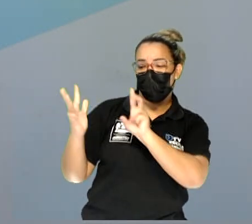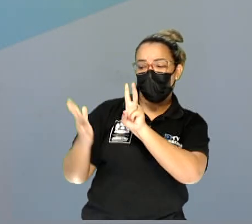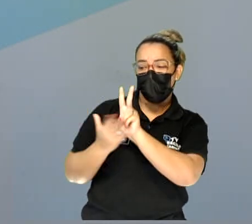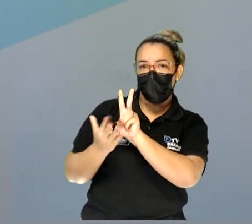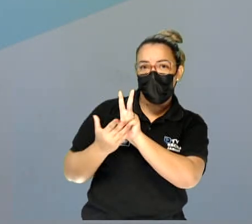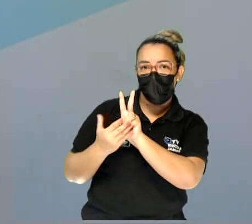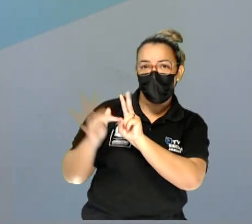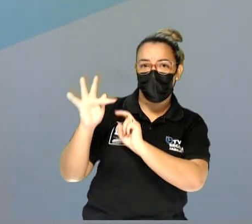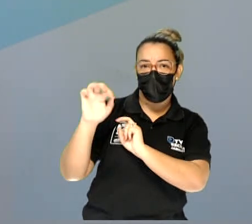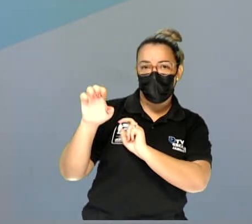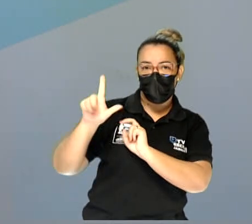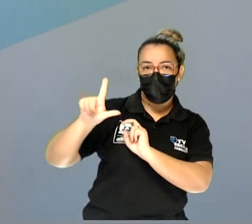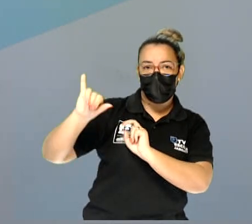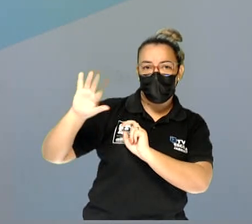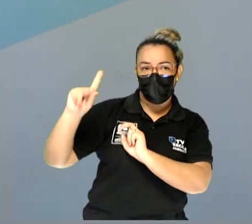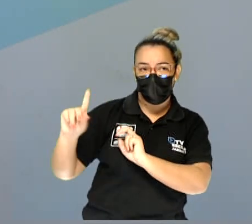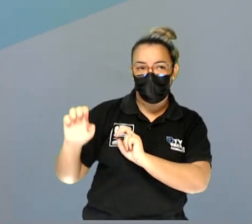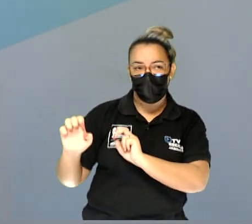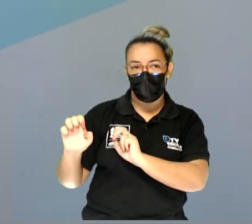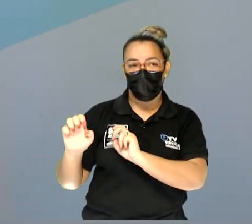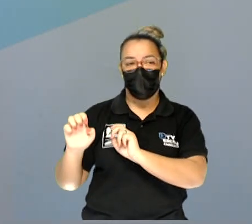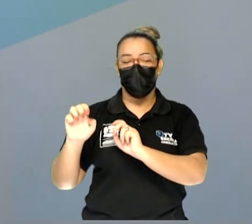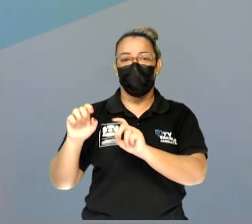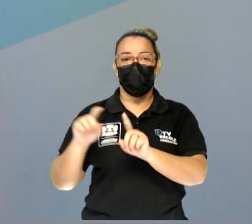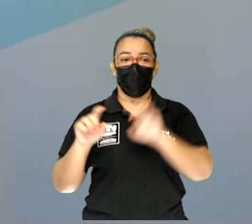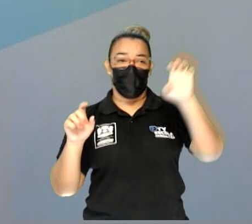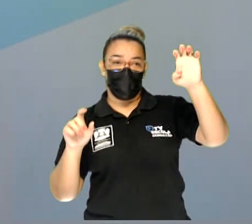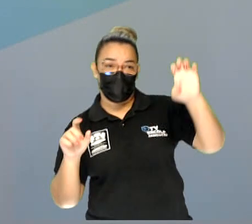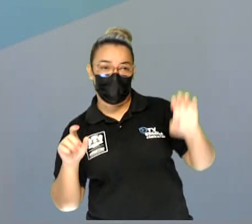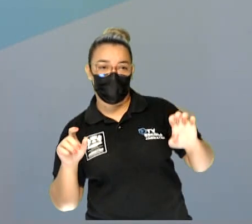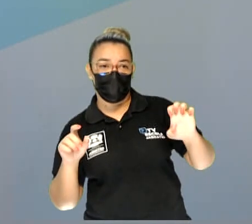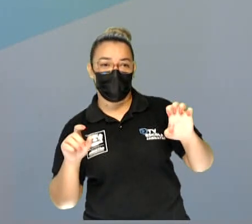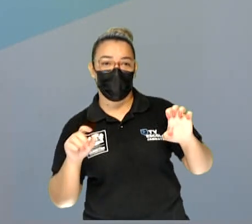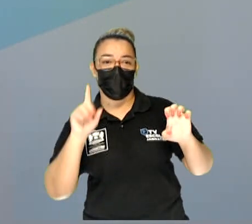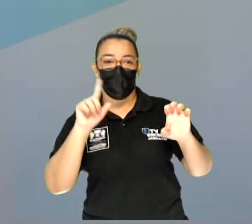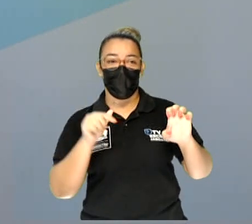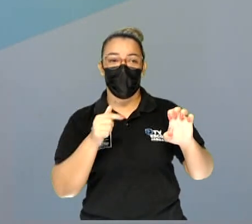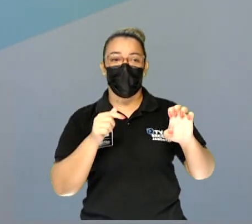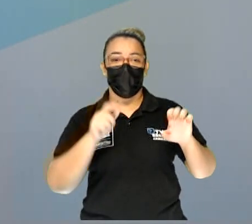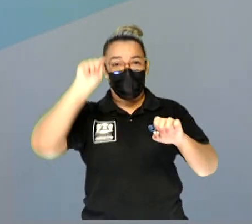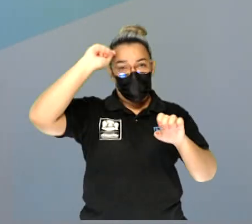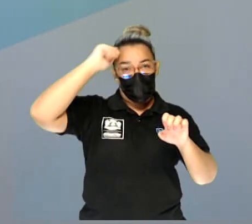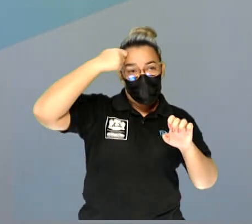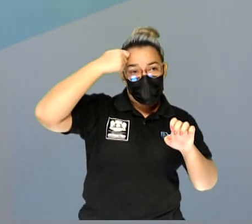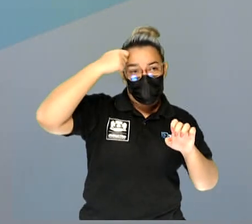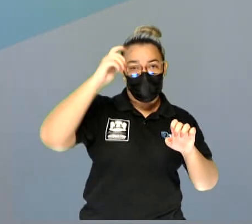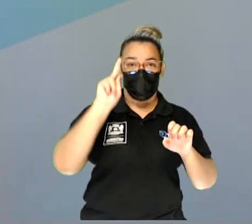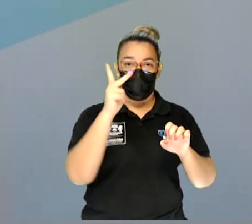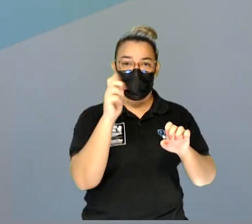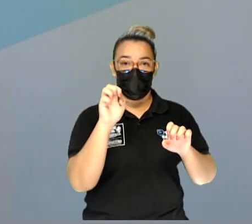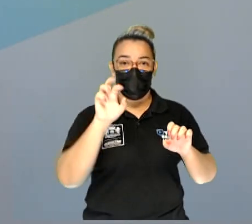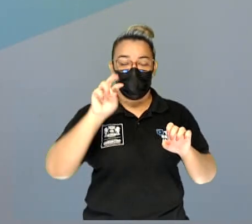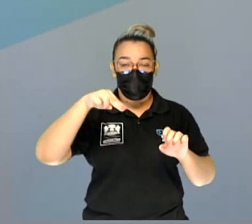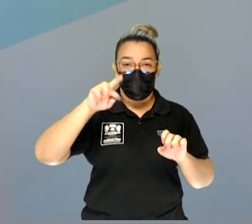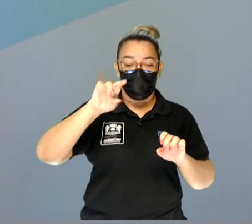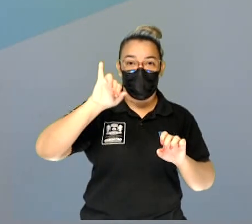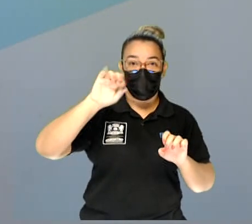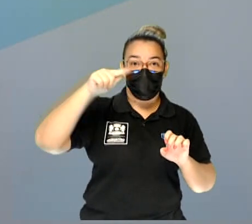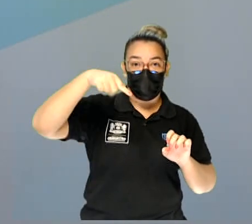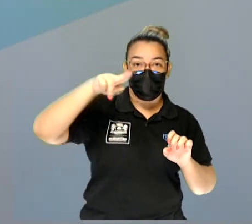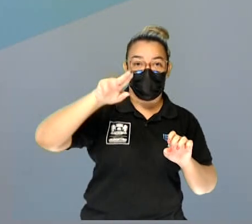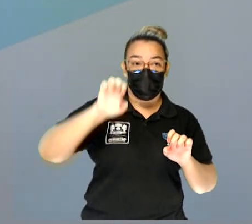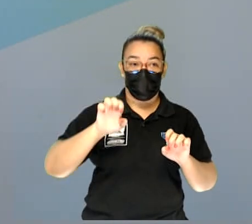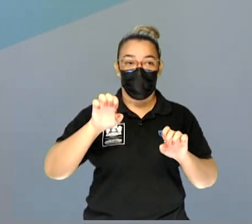Camarão, o flanco esquerdo, lado esquerdo, protegido pelo terço do negro Henrique Dias, e no centro, os